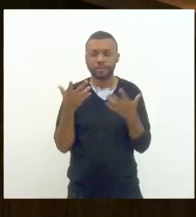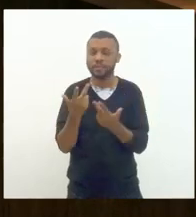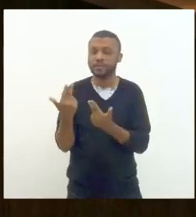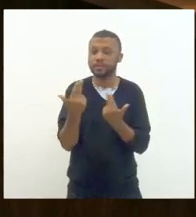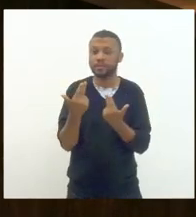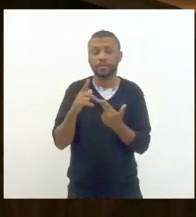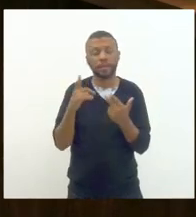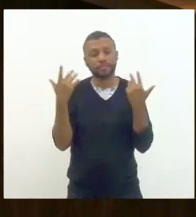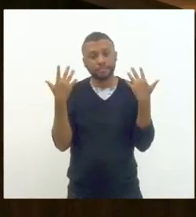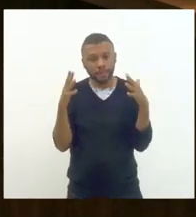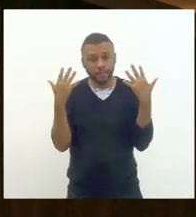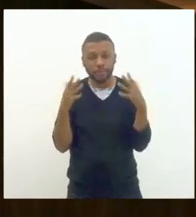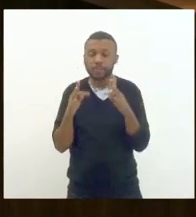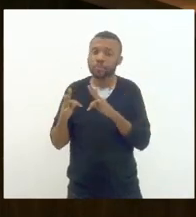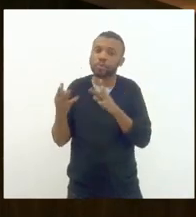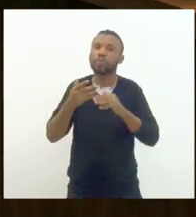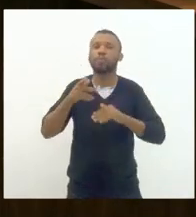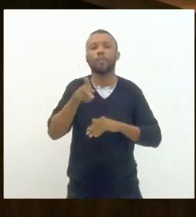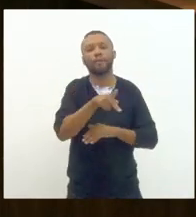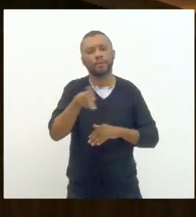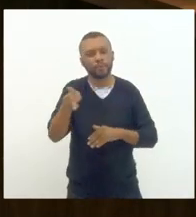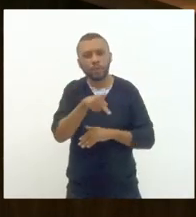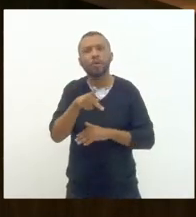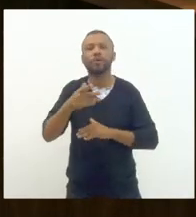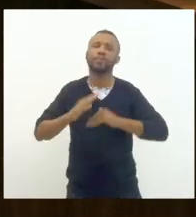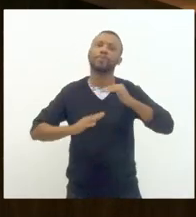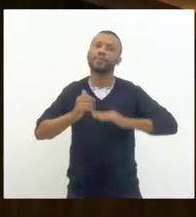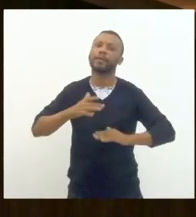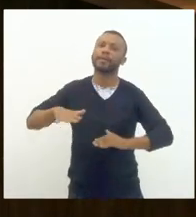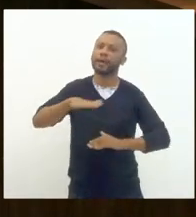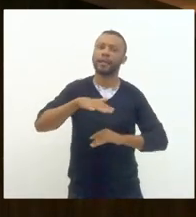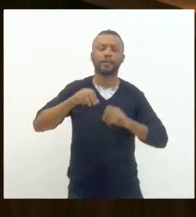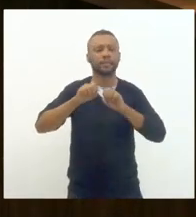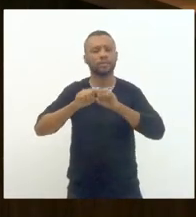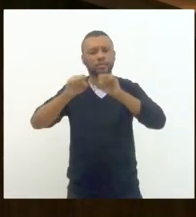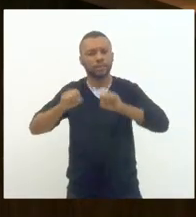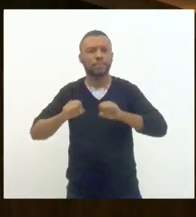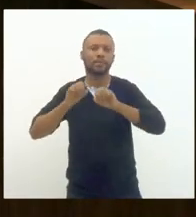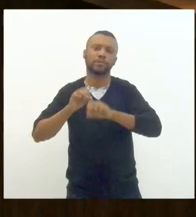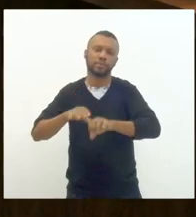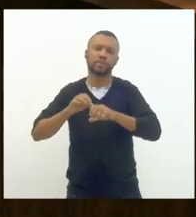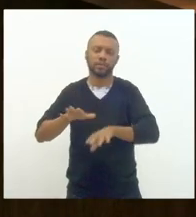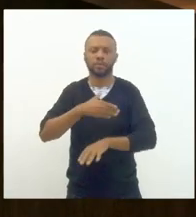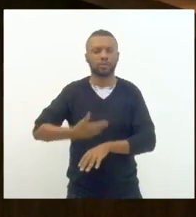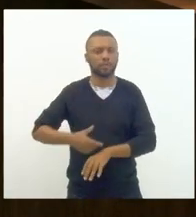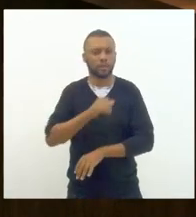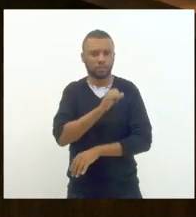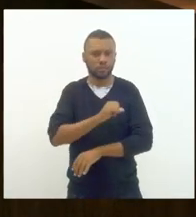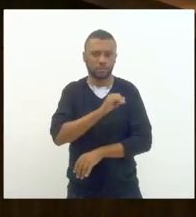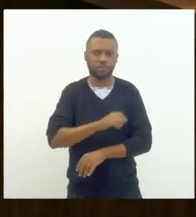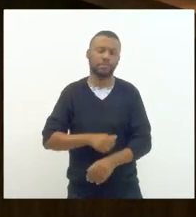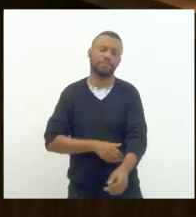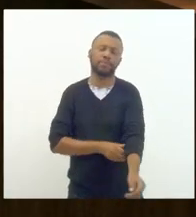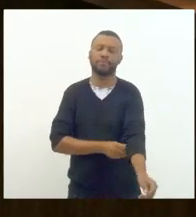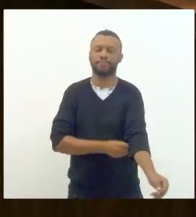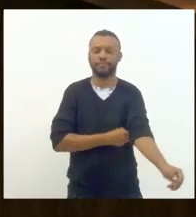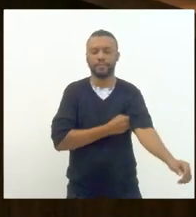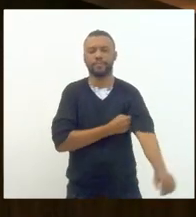parabéns exatamente todos os professores, né, do sistema de educação do Estado do Rio de Janeiro. Mas o que eu